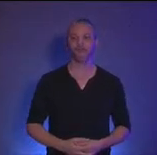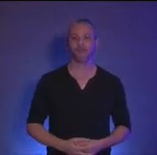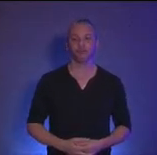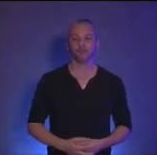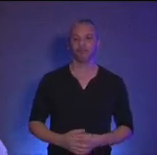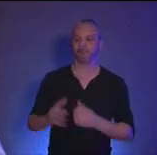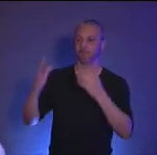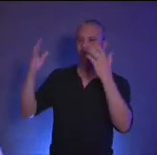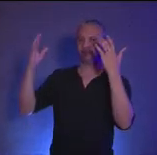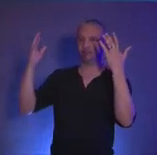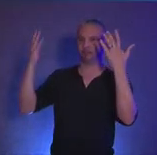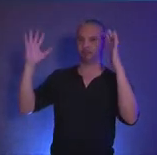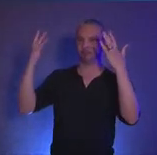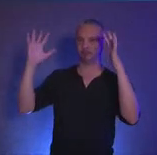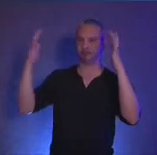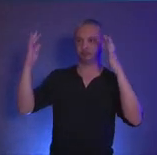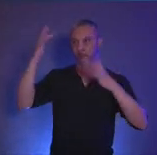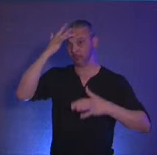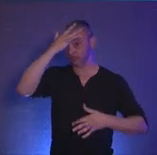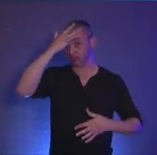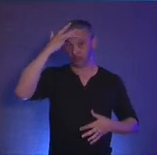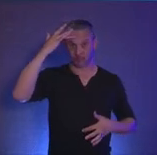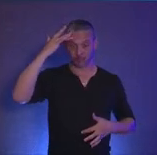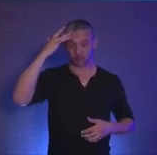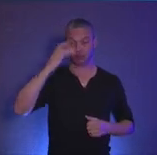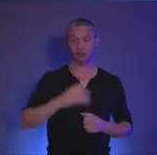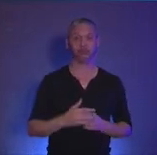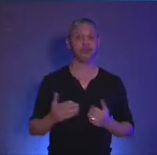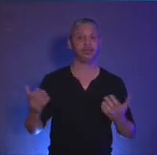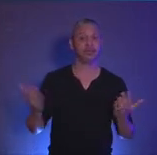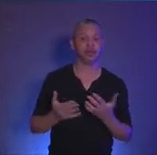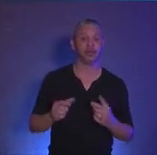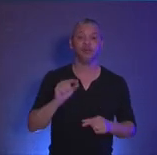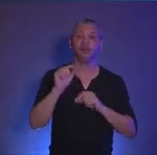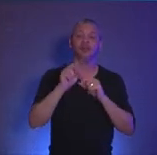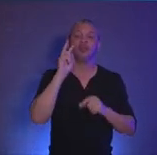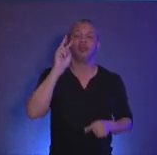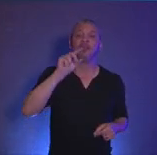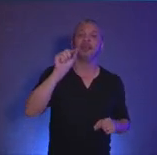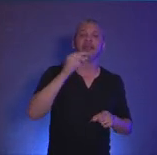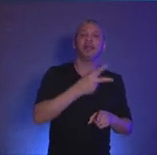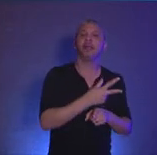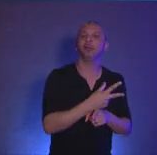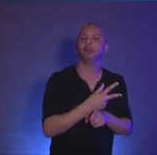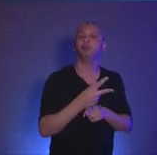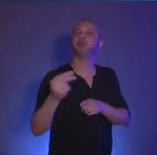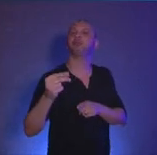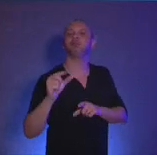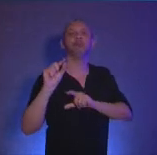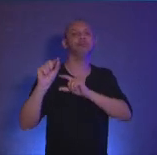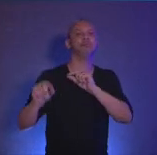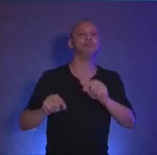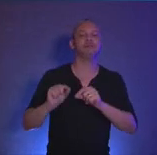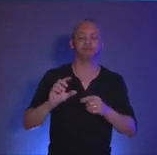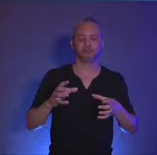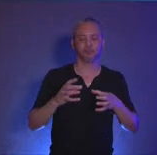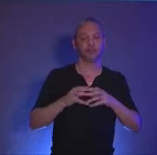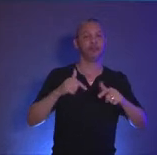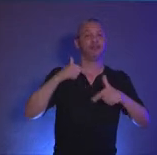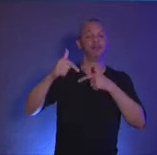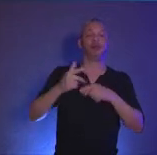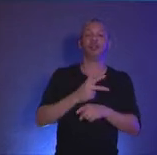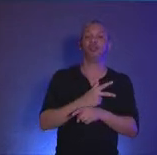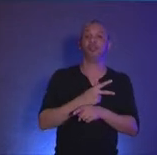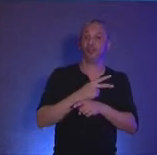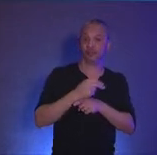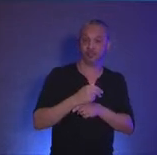Queria parabenizar todos os finalistas. Bom, agora a gente vai conhecer o vencedor da categoria Inovação. O trabalho